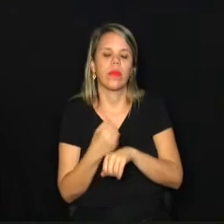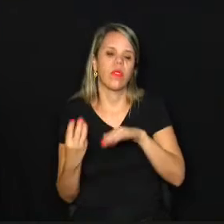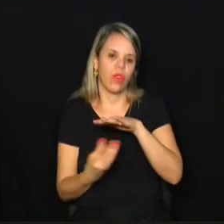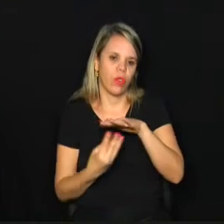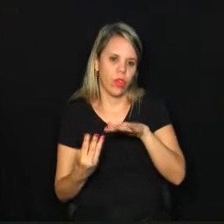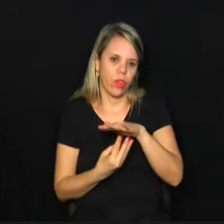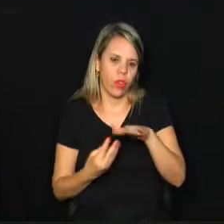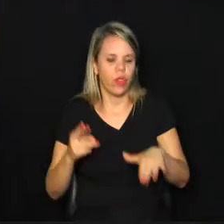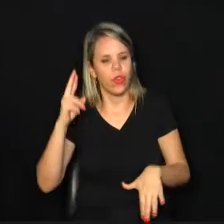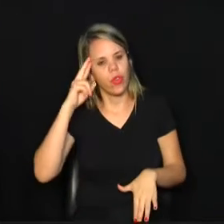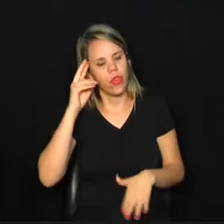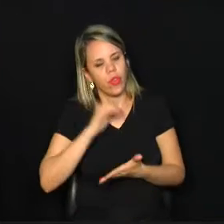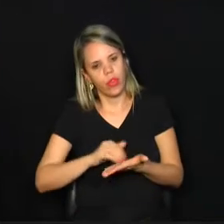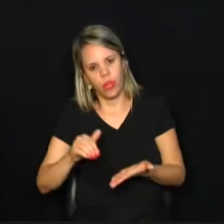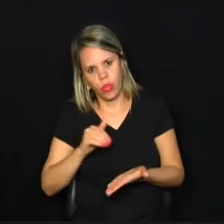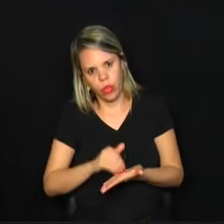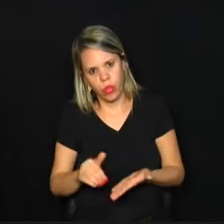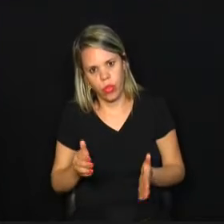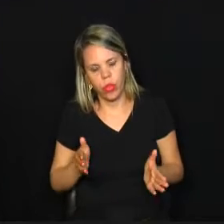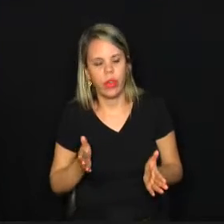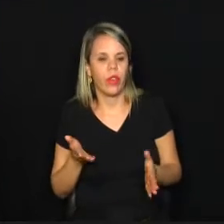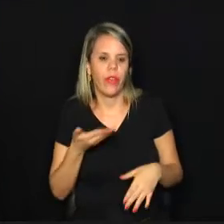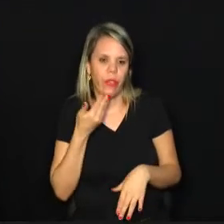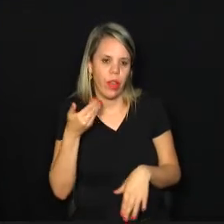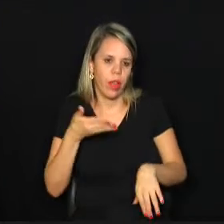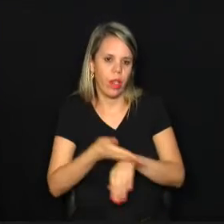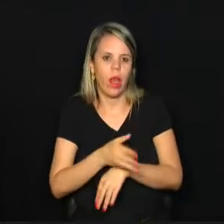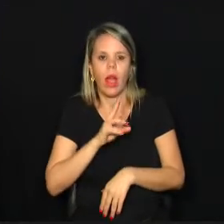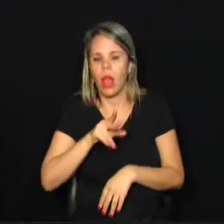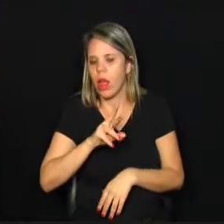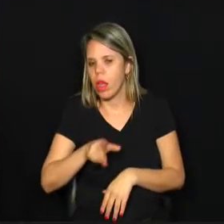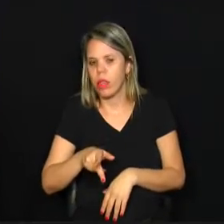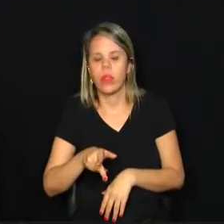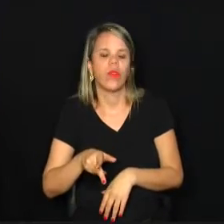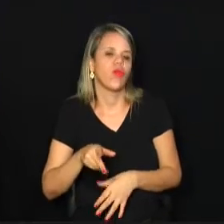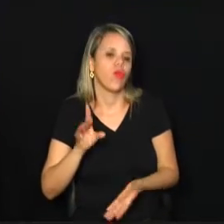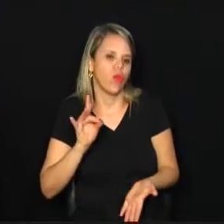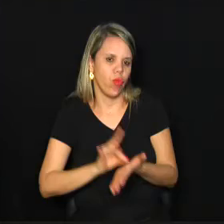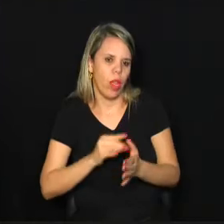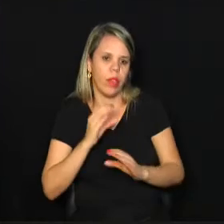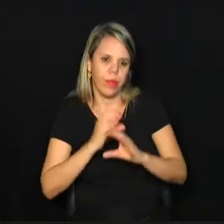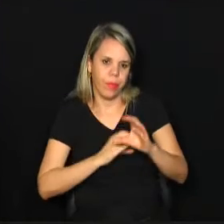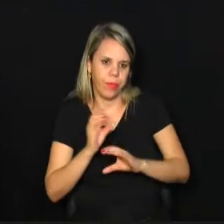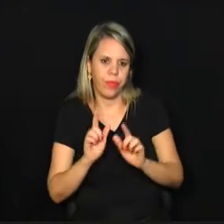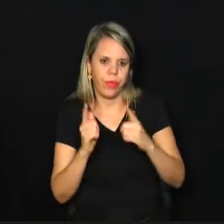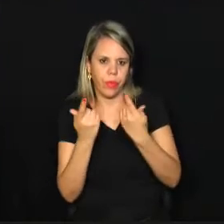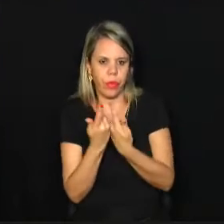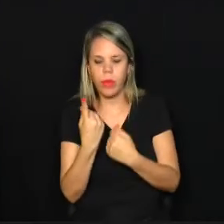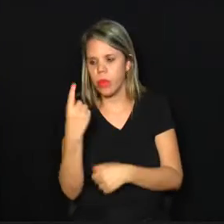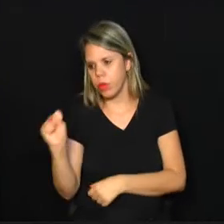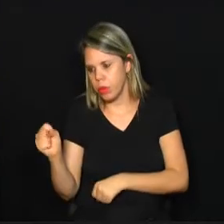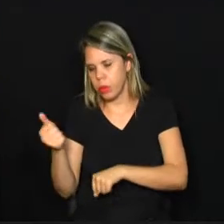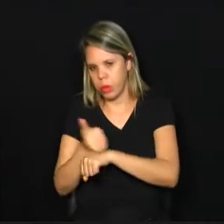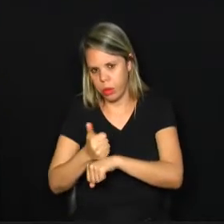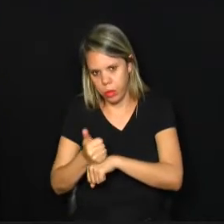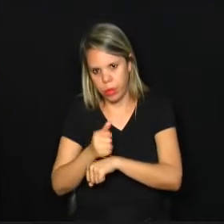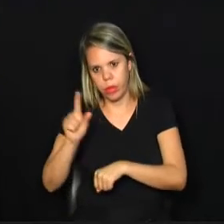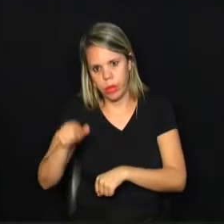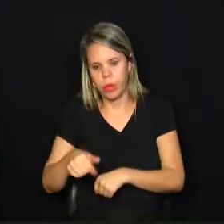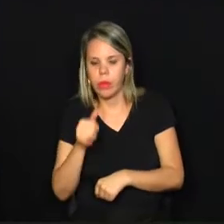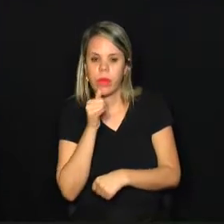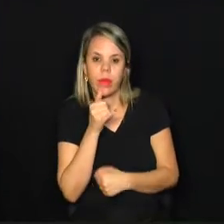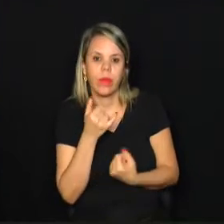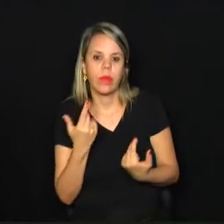direção, assessoramento, que são acessíveis por quem não é servidor efetivo, nesse grupo de 18 cargos. Como